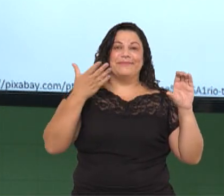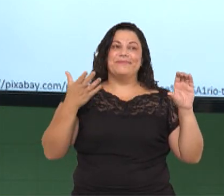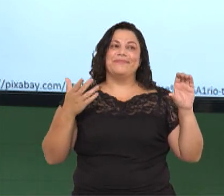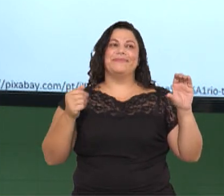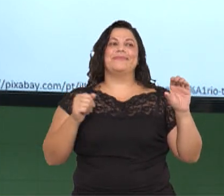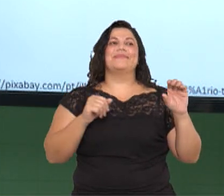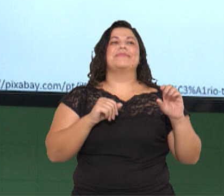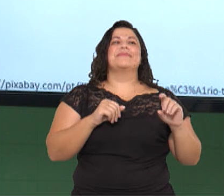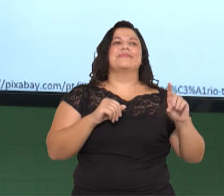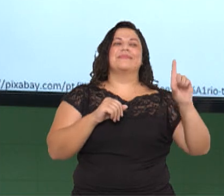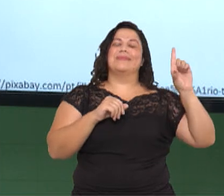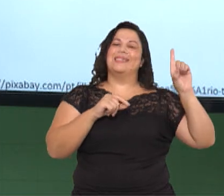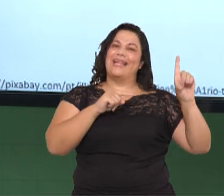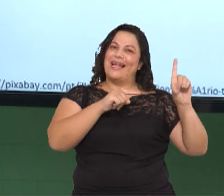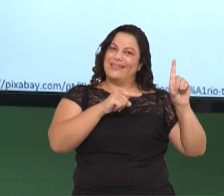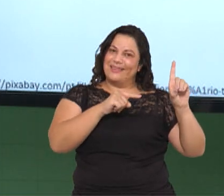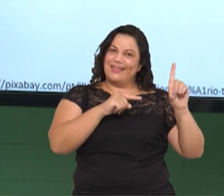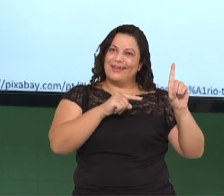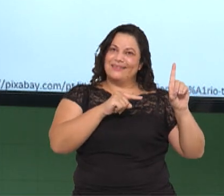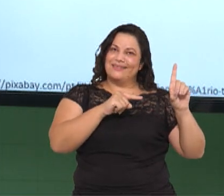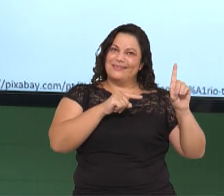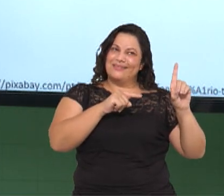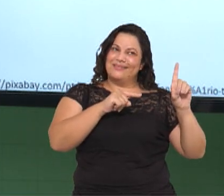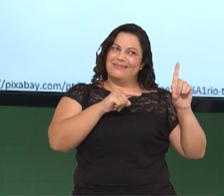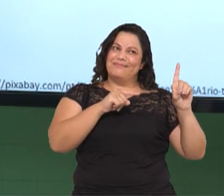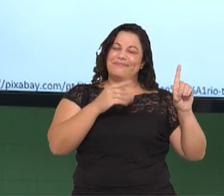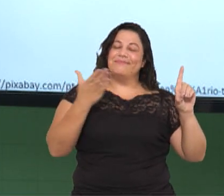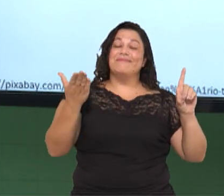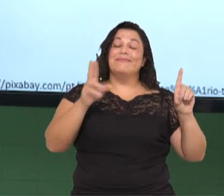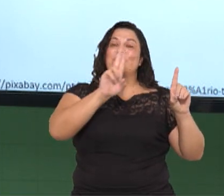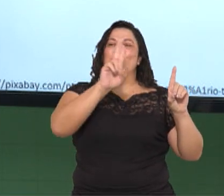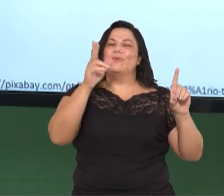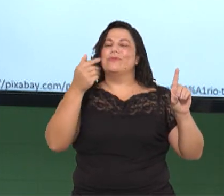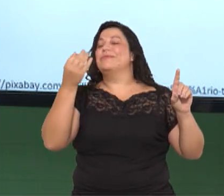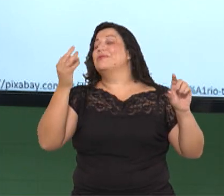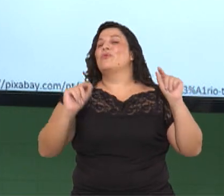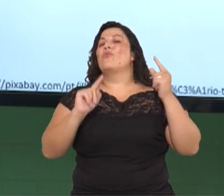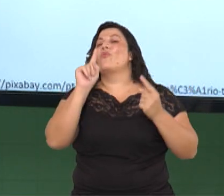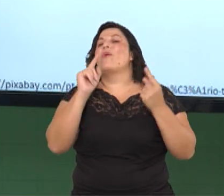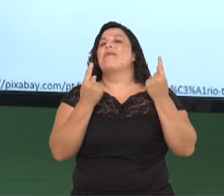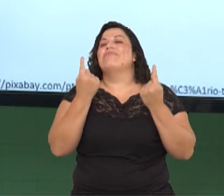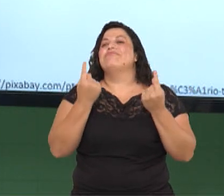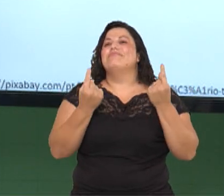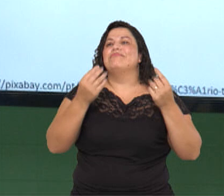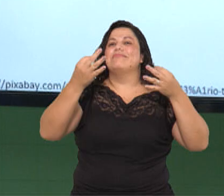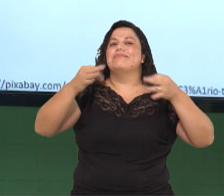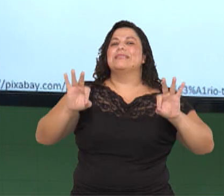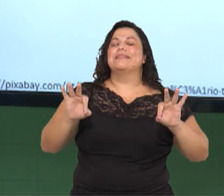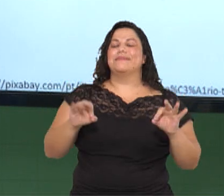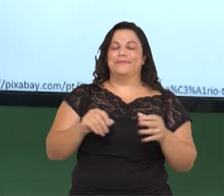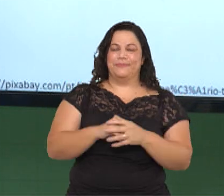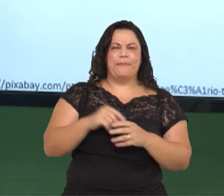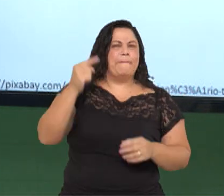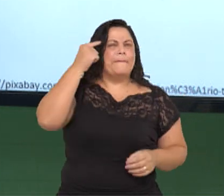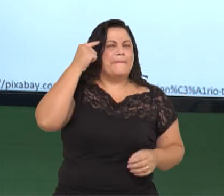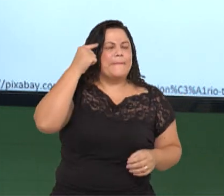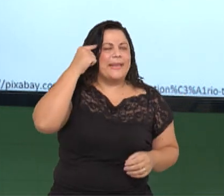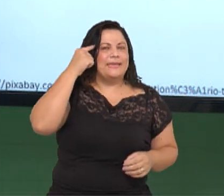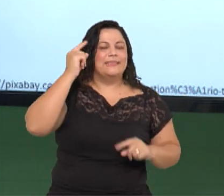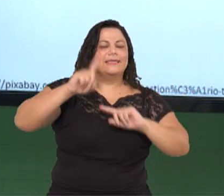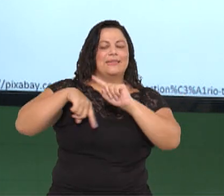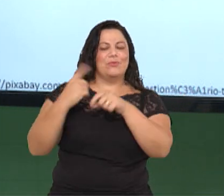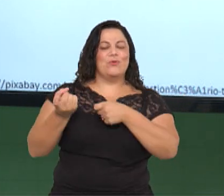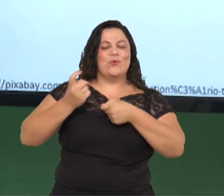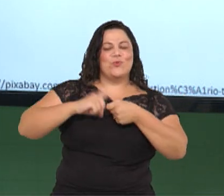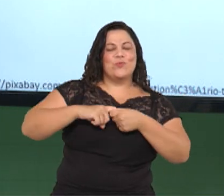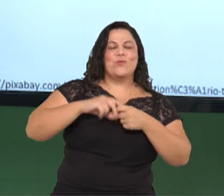agronomia, vai marcar a letra C. E se você acha que é a astronomia, você vai marcar a letra D. Pense um pouquinho e eu volto